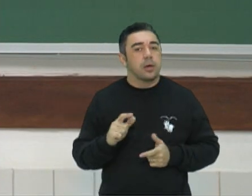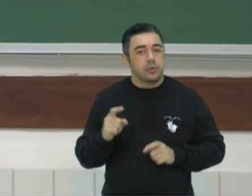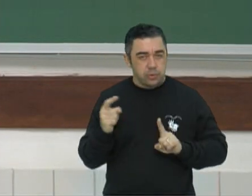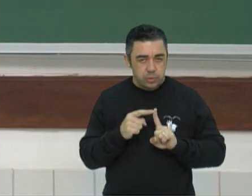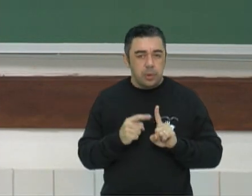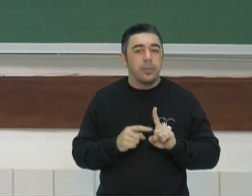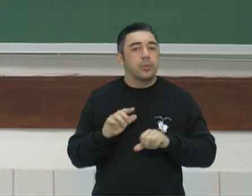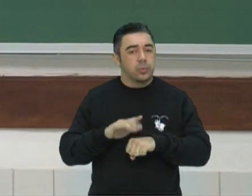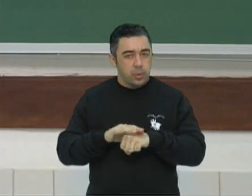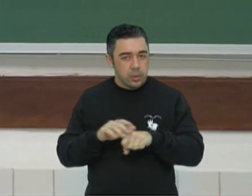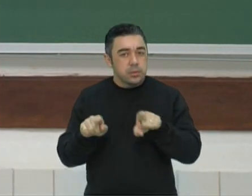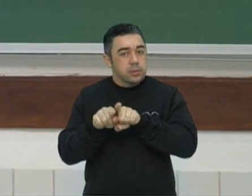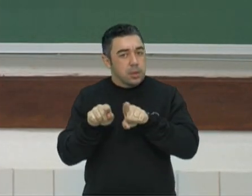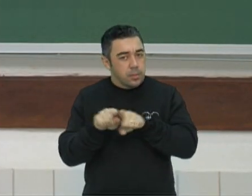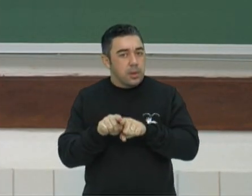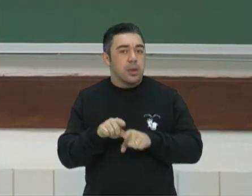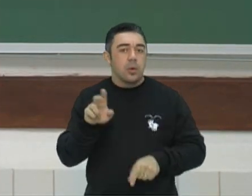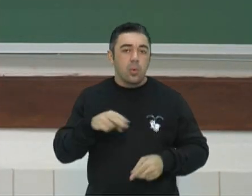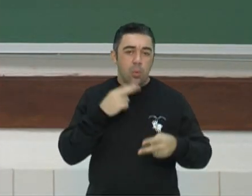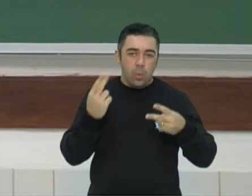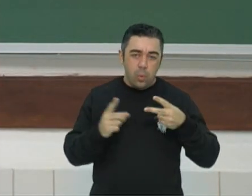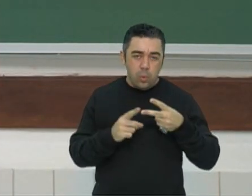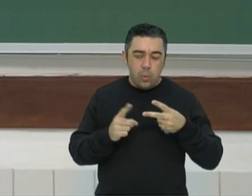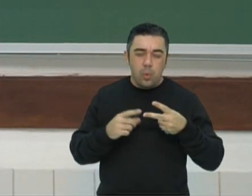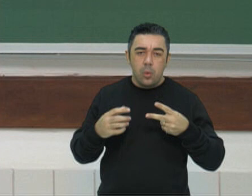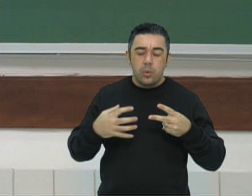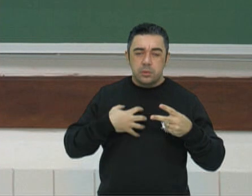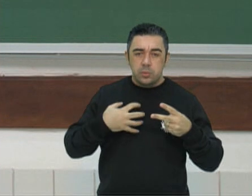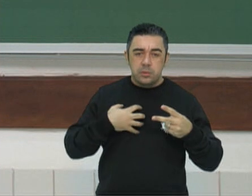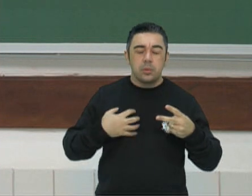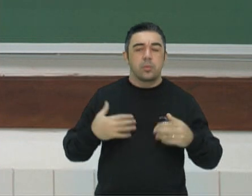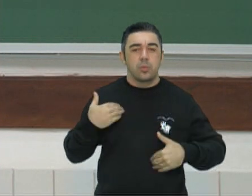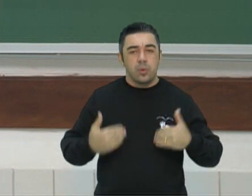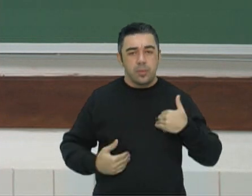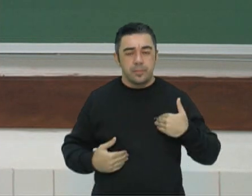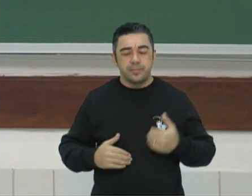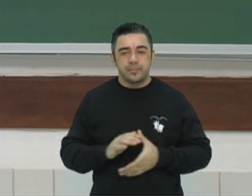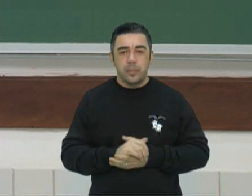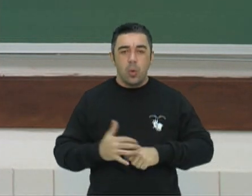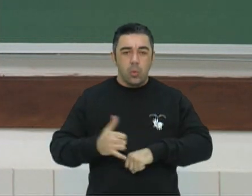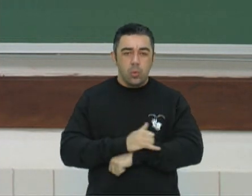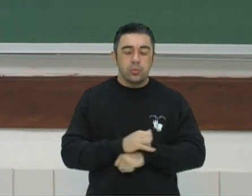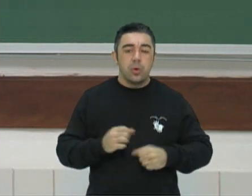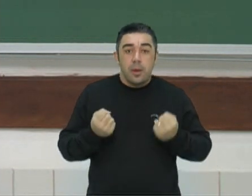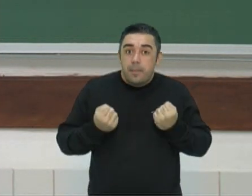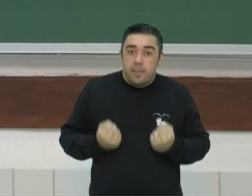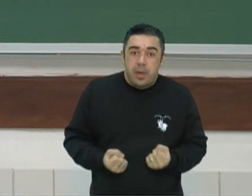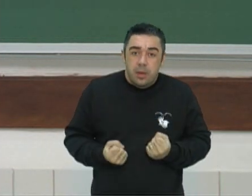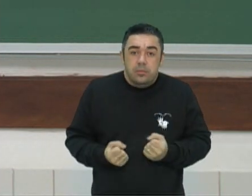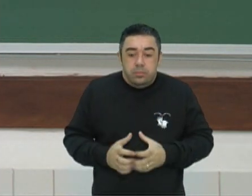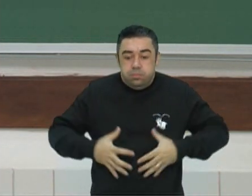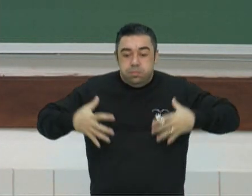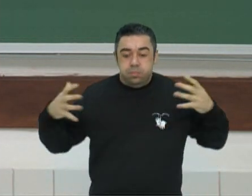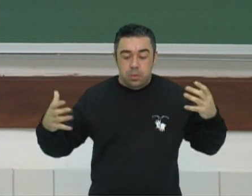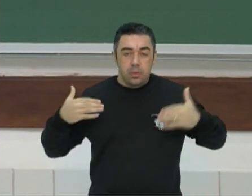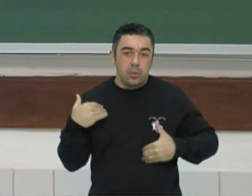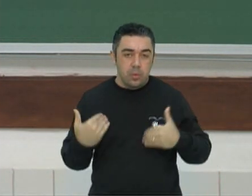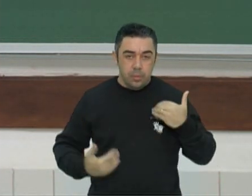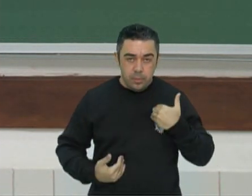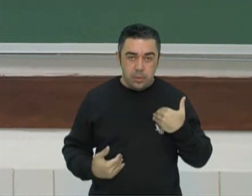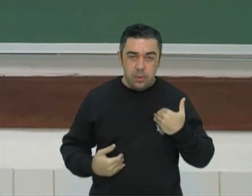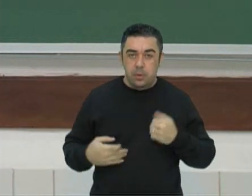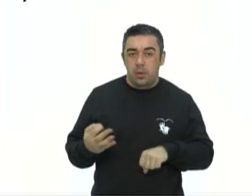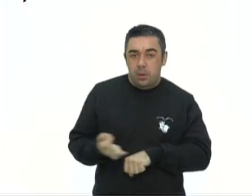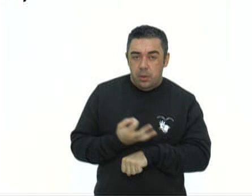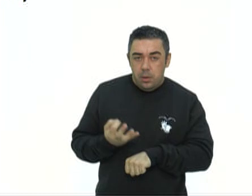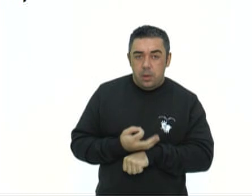de doenças ou, pelo menos, alguns tipos de sintomas no organismo. O acúmulo de gordura aumenta o peso e o volume corporal,